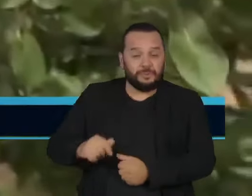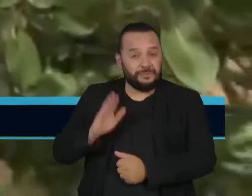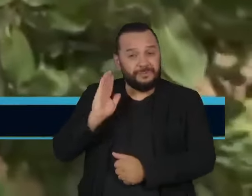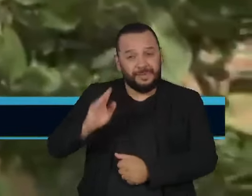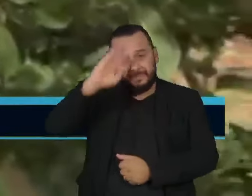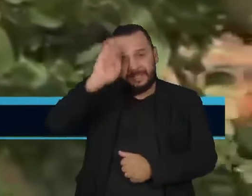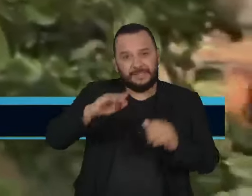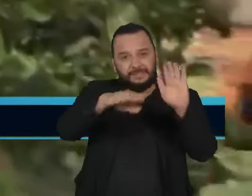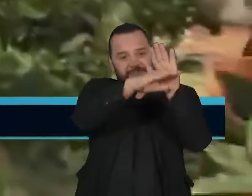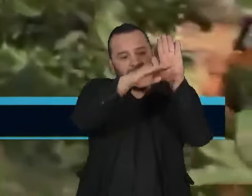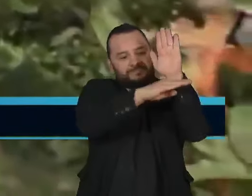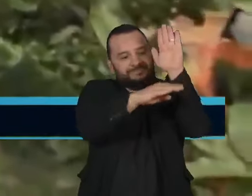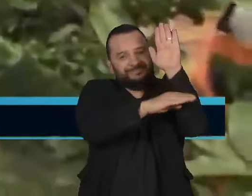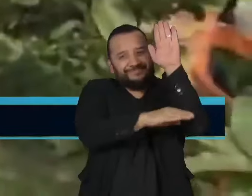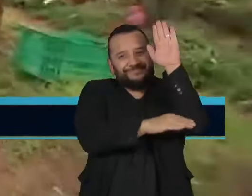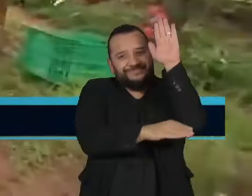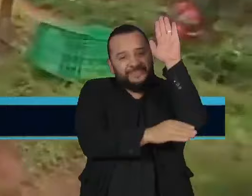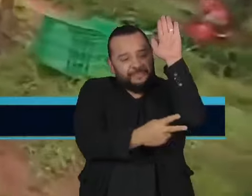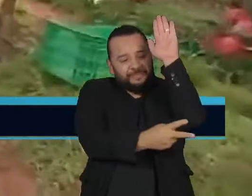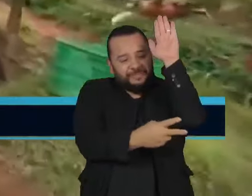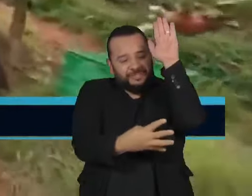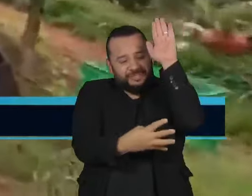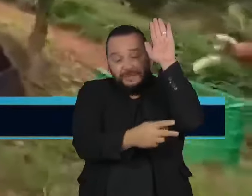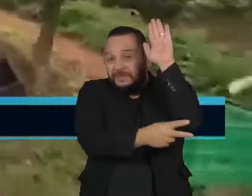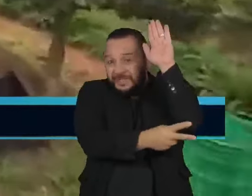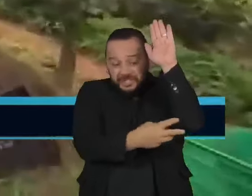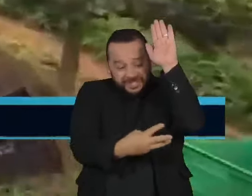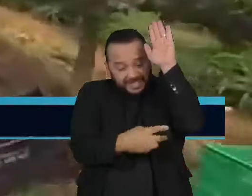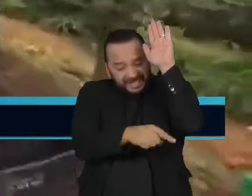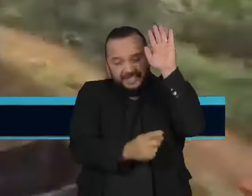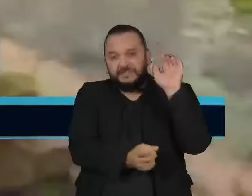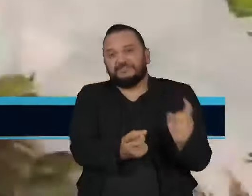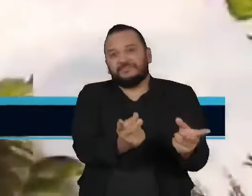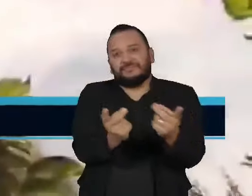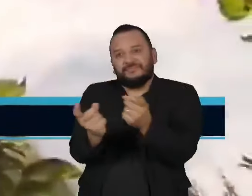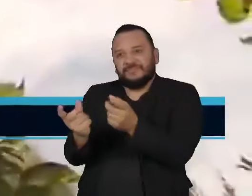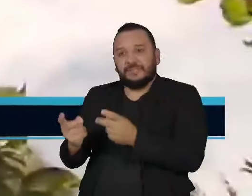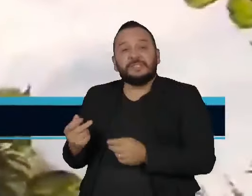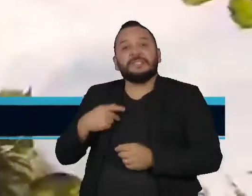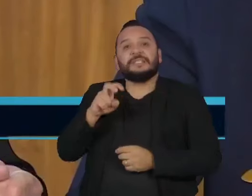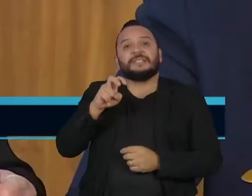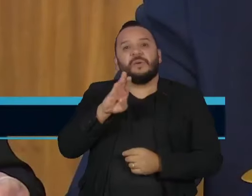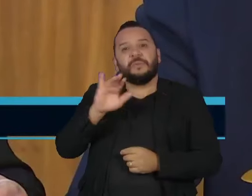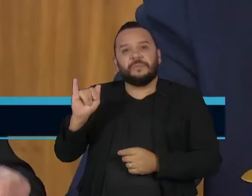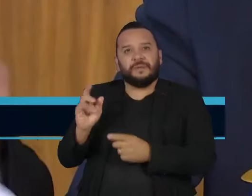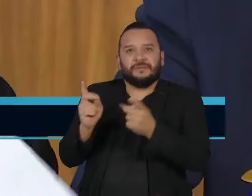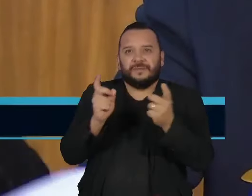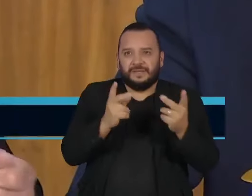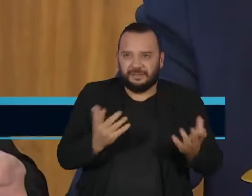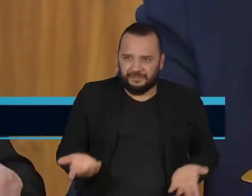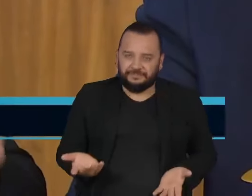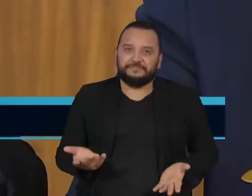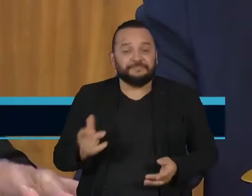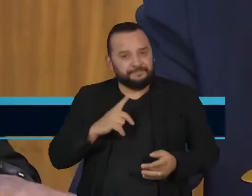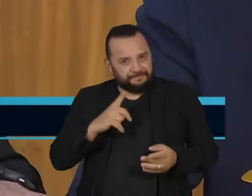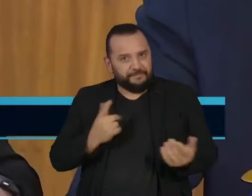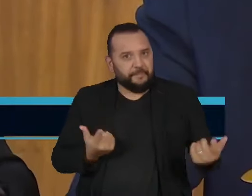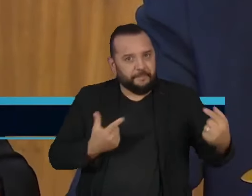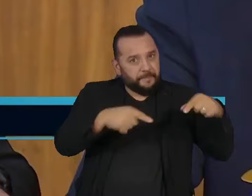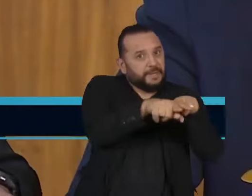número 23 entre os maiores exportadores, com 5 bilhões de reais em vendas. Além dos convênios, a